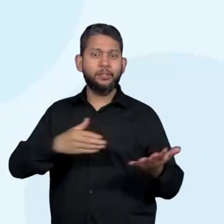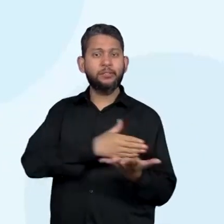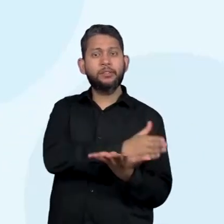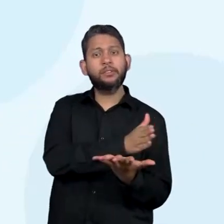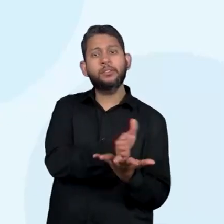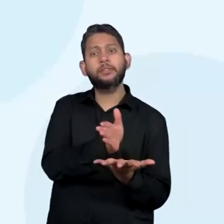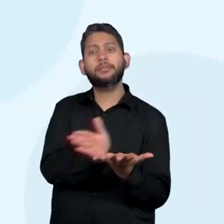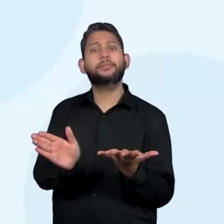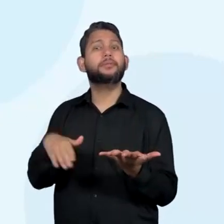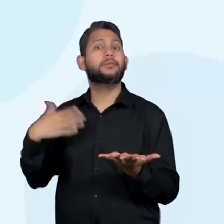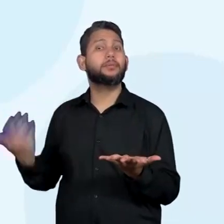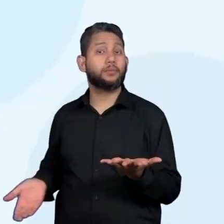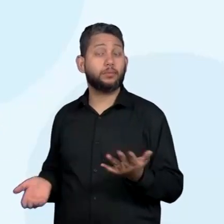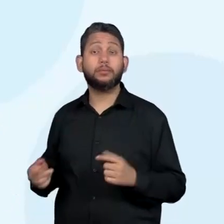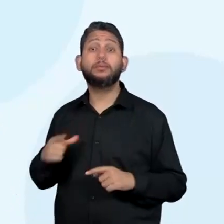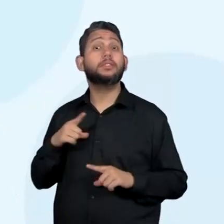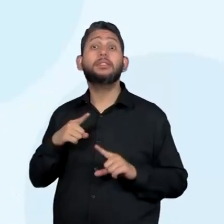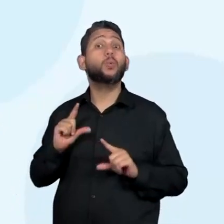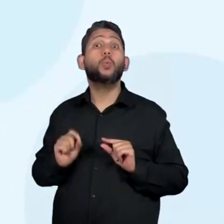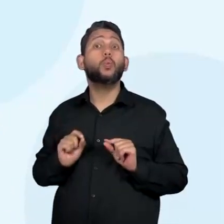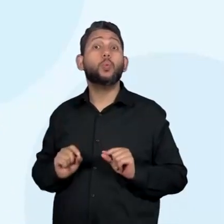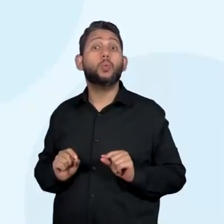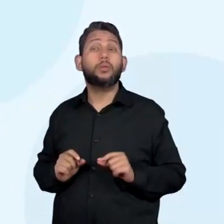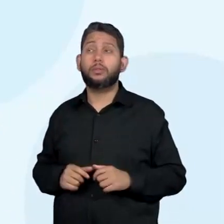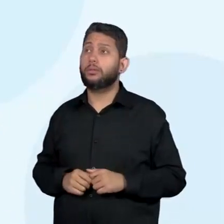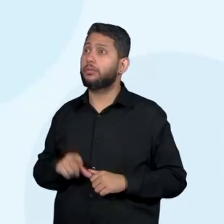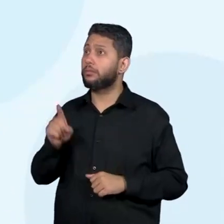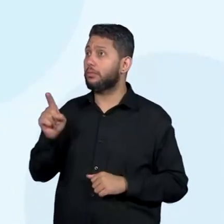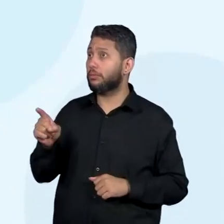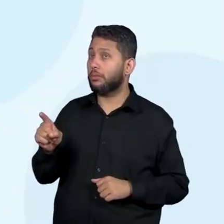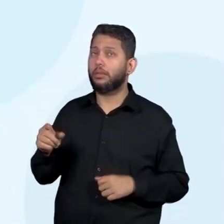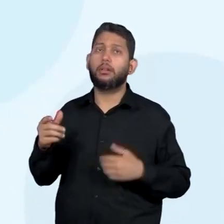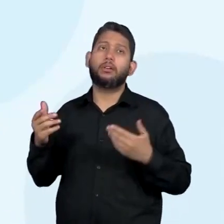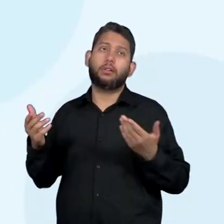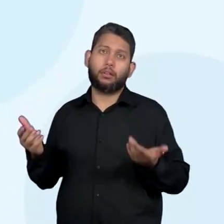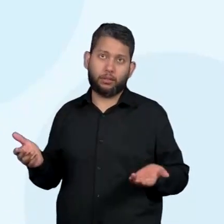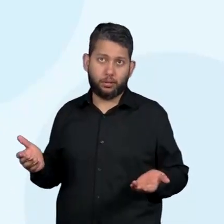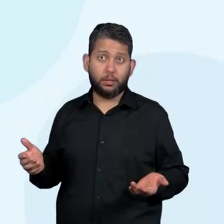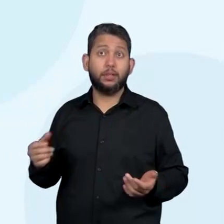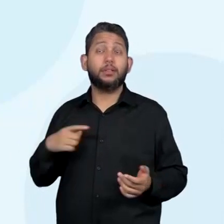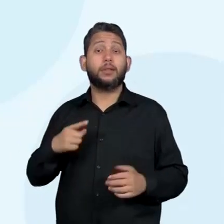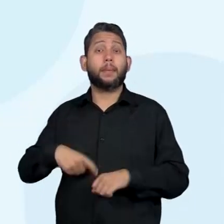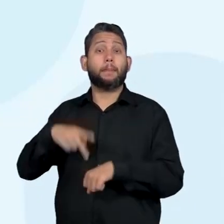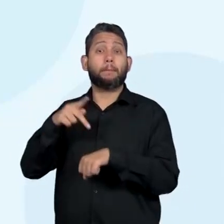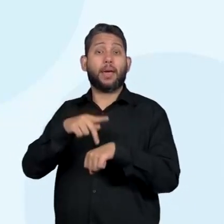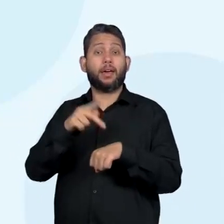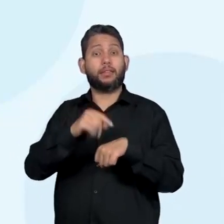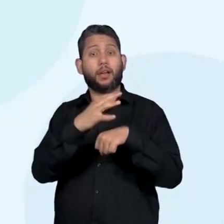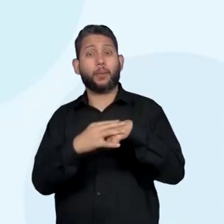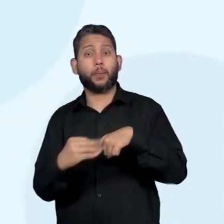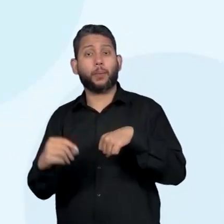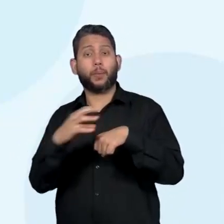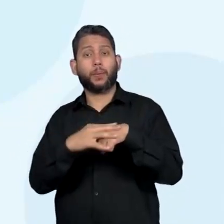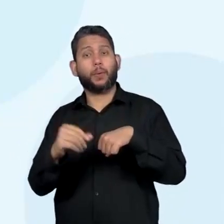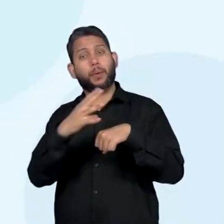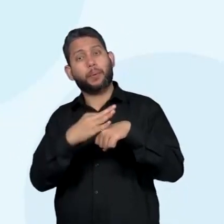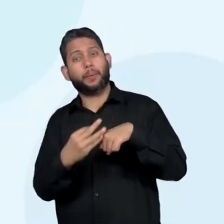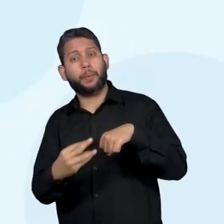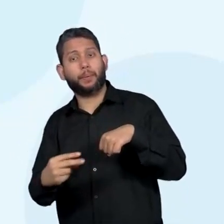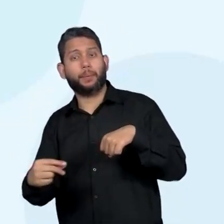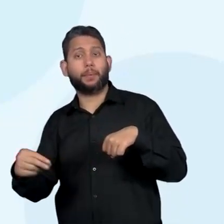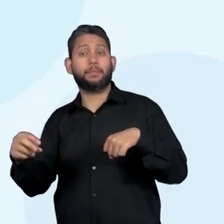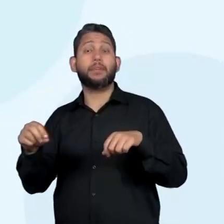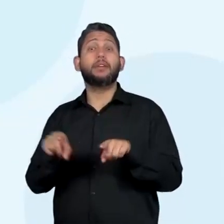solos, eles são formados a partir do quê? De decomposição das rochas e possuem uma parte